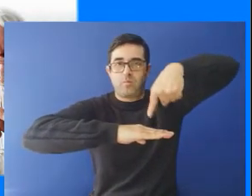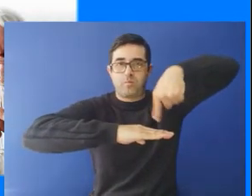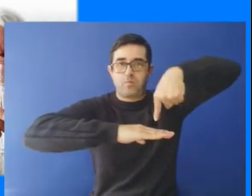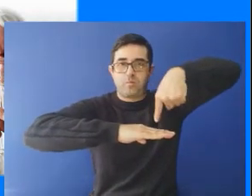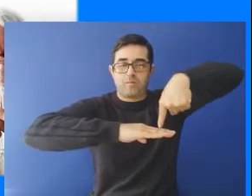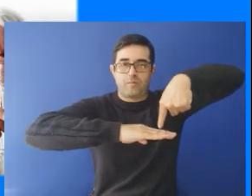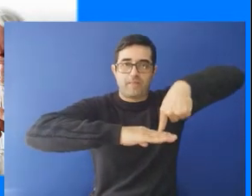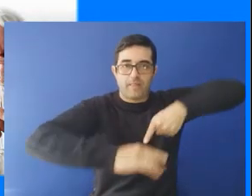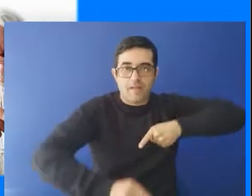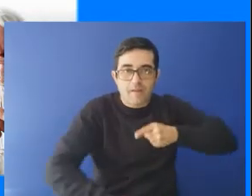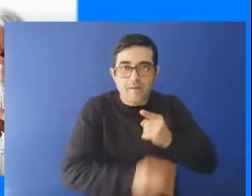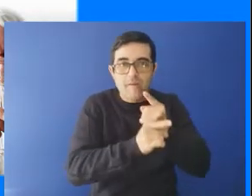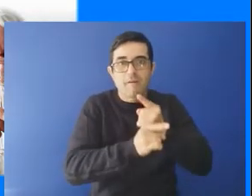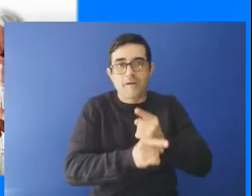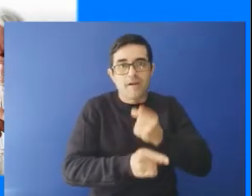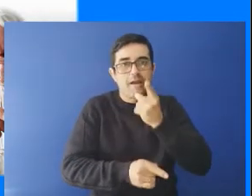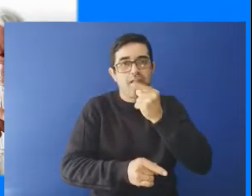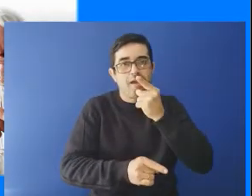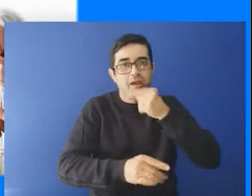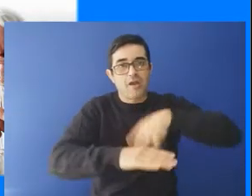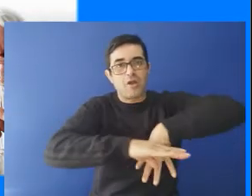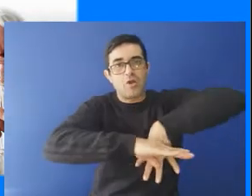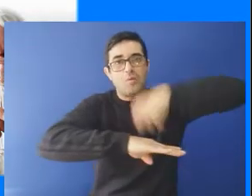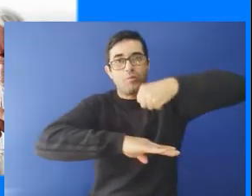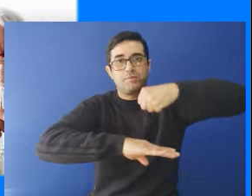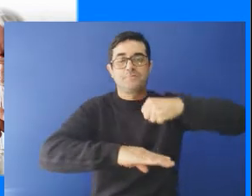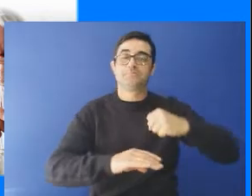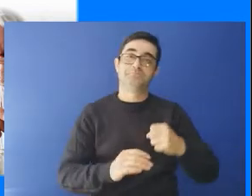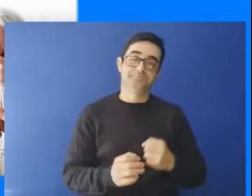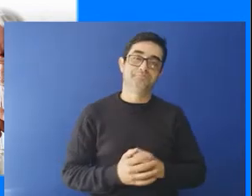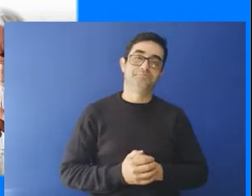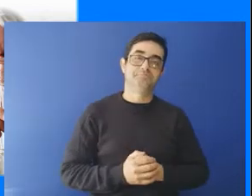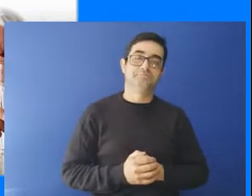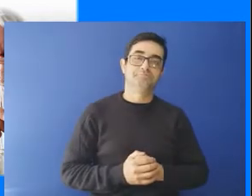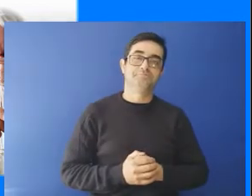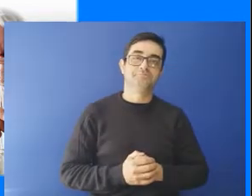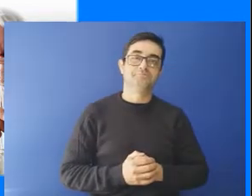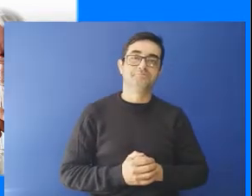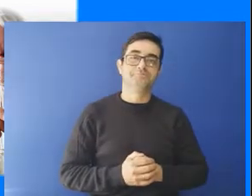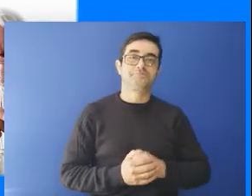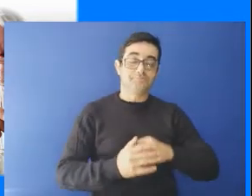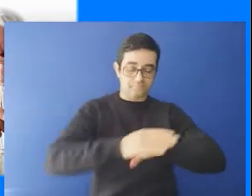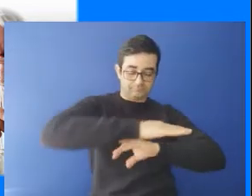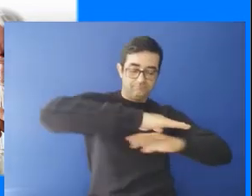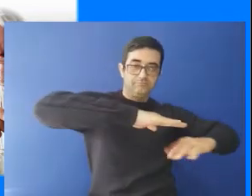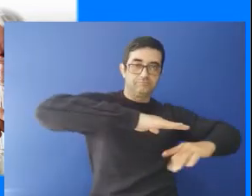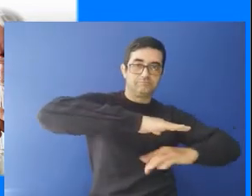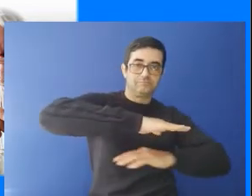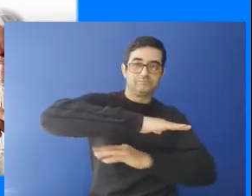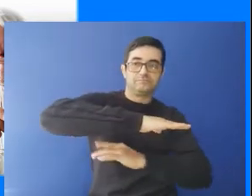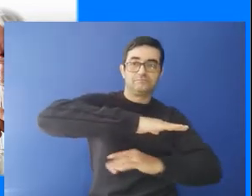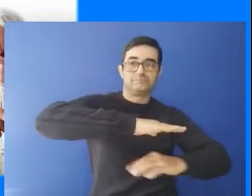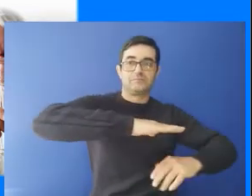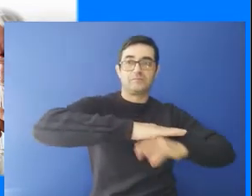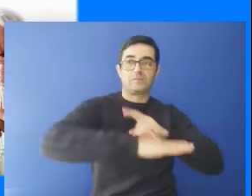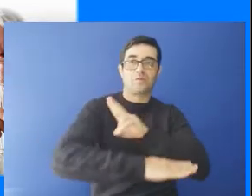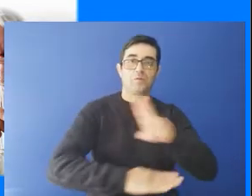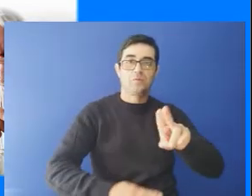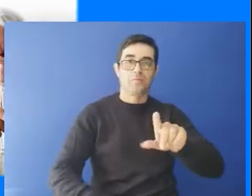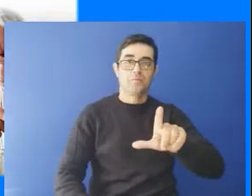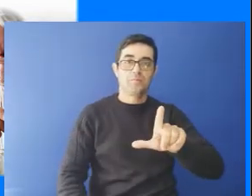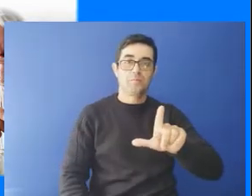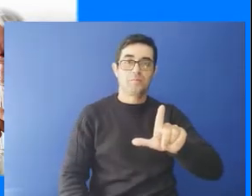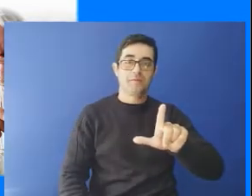dessa rocha para poder localizar e utilizar essa água. Então, os chamados lençóis freáticos são